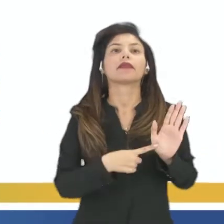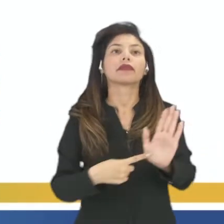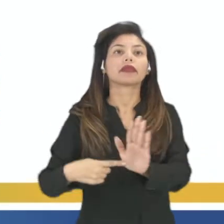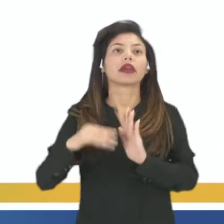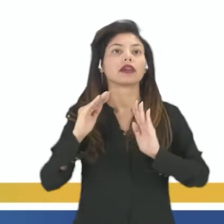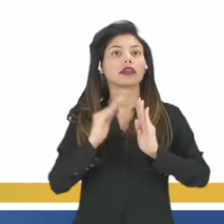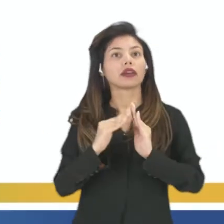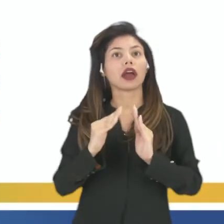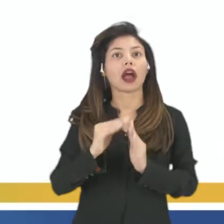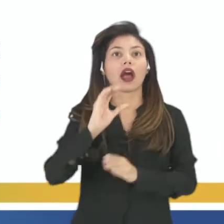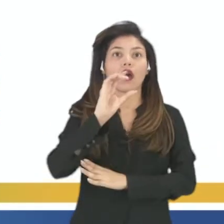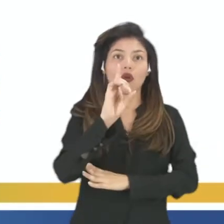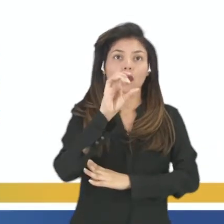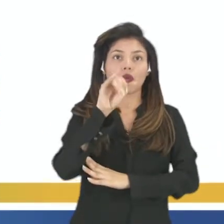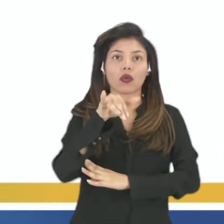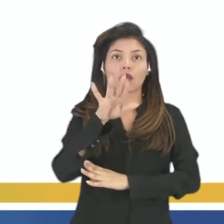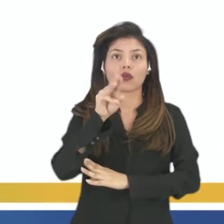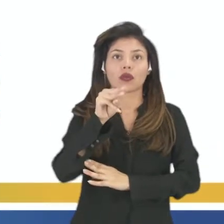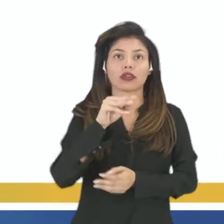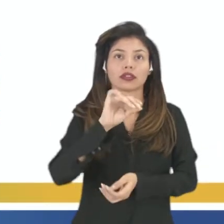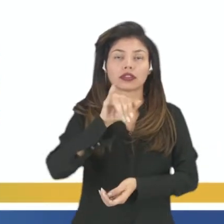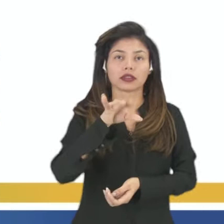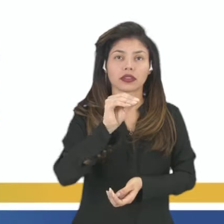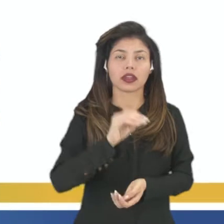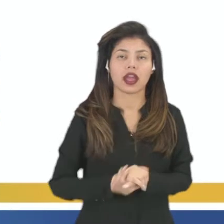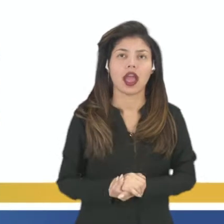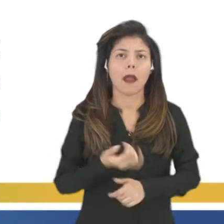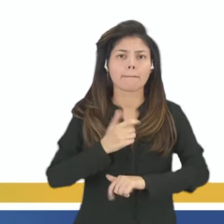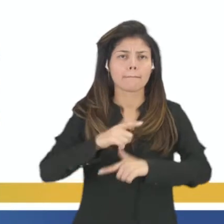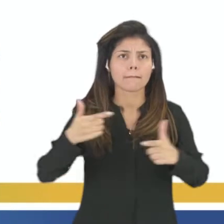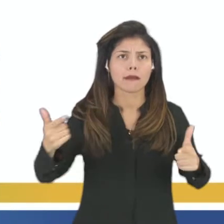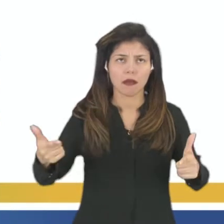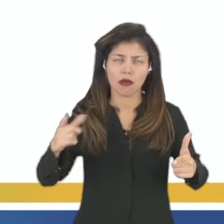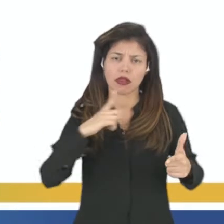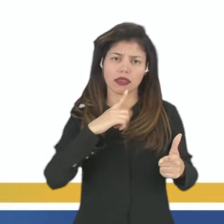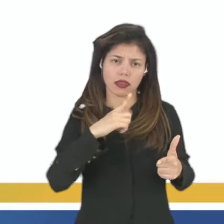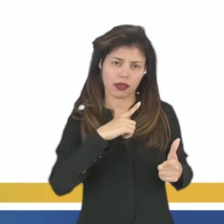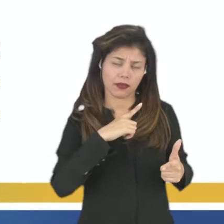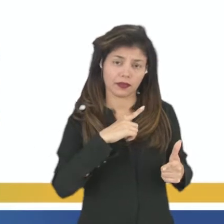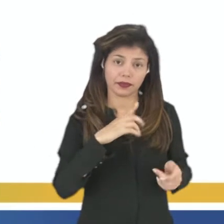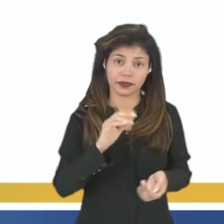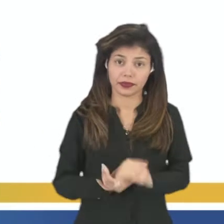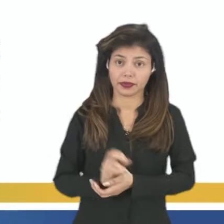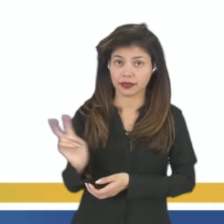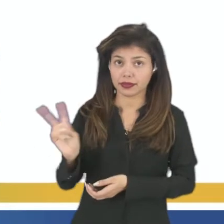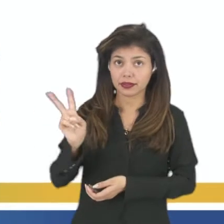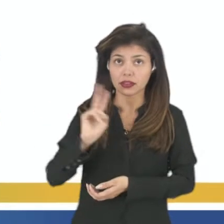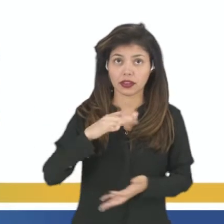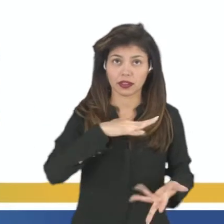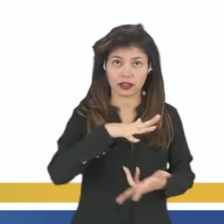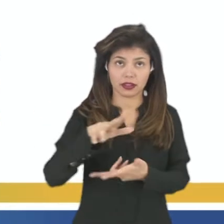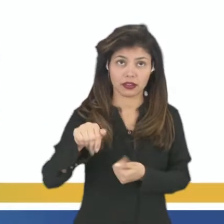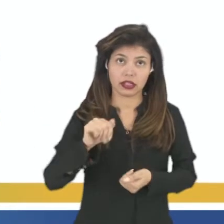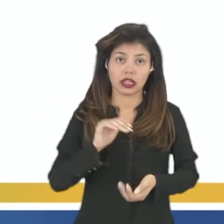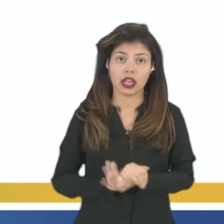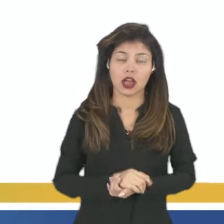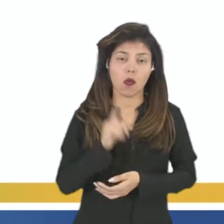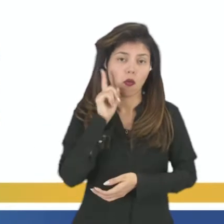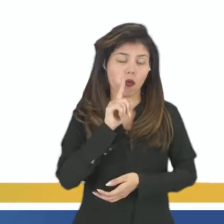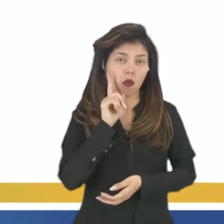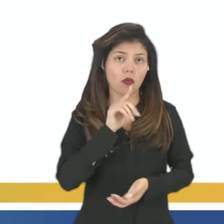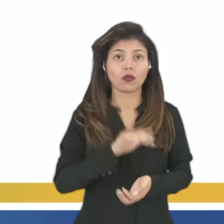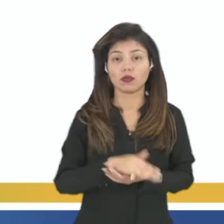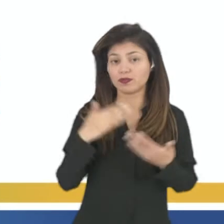Dow Jones e Nasdaq, né, as duas maiores bolsas de valores do mundo estão em Nova York. Então,